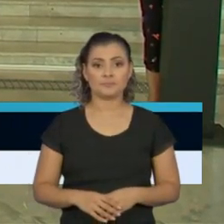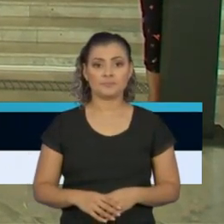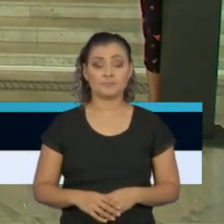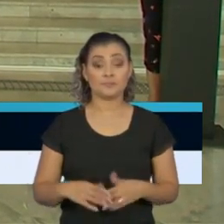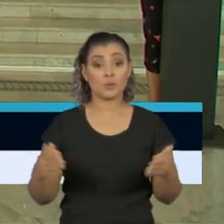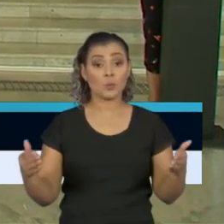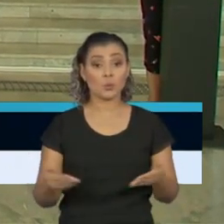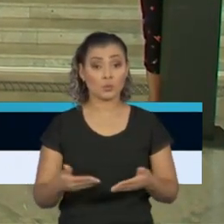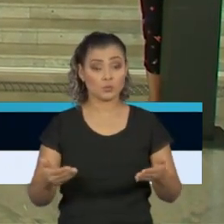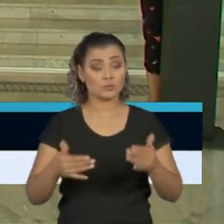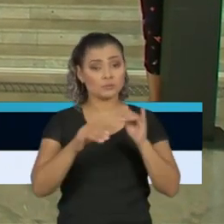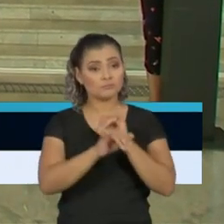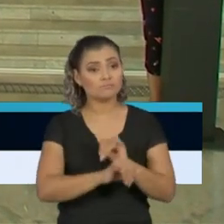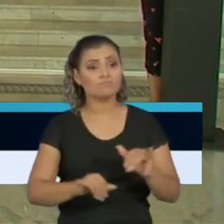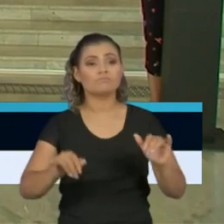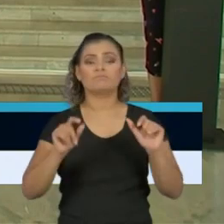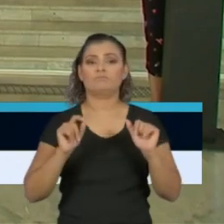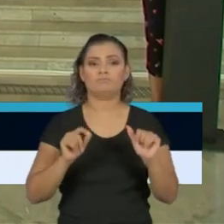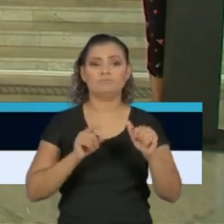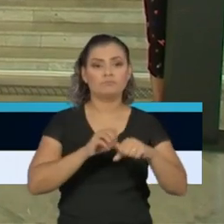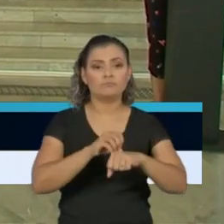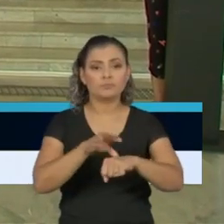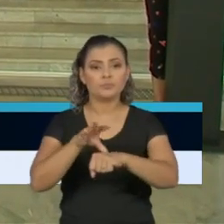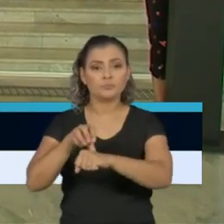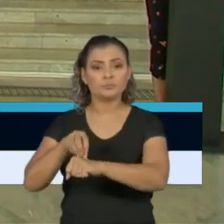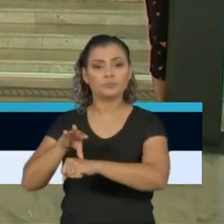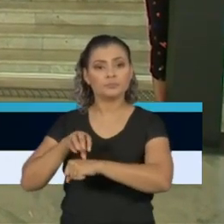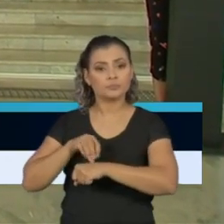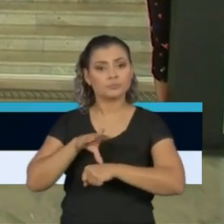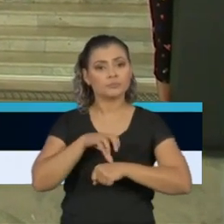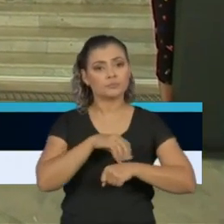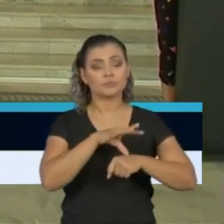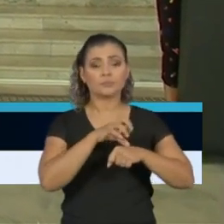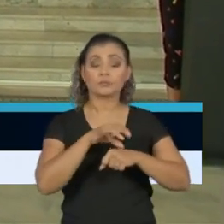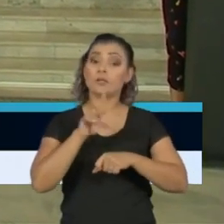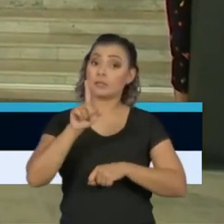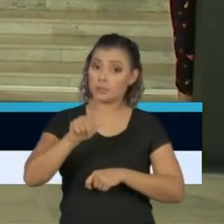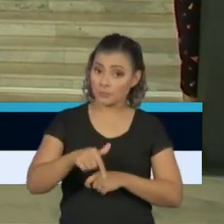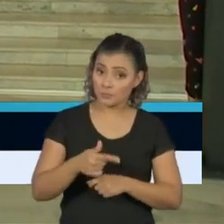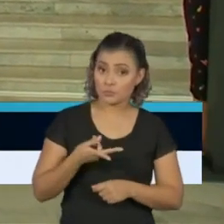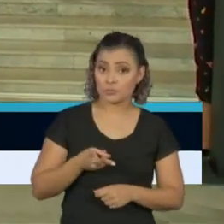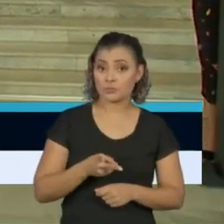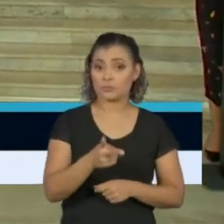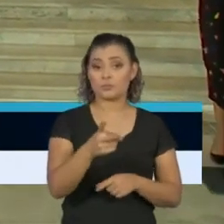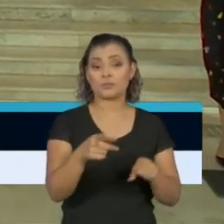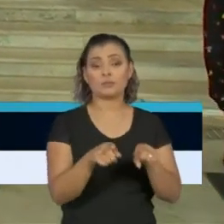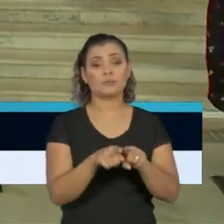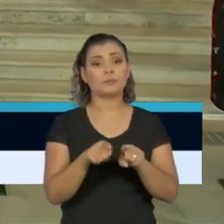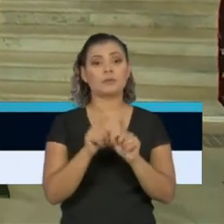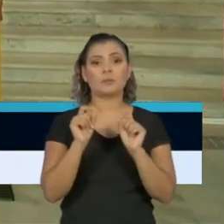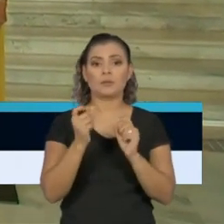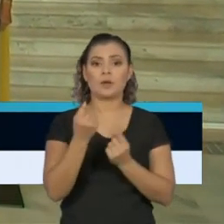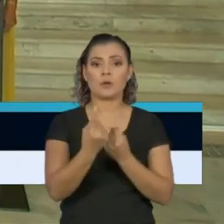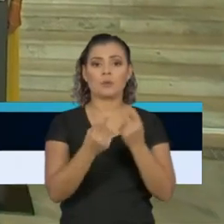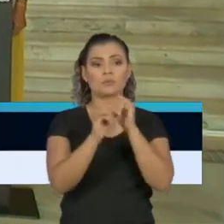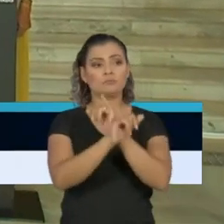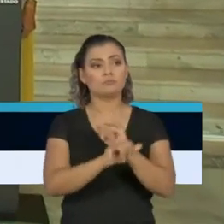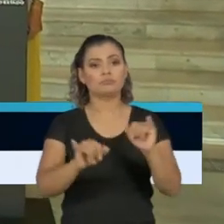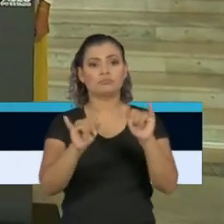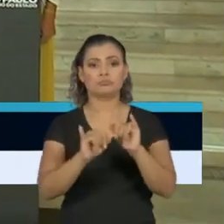No dia de hoje, algumas mensagens e, na sequência, alguns